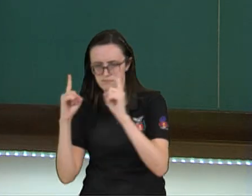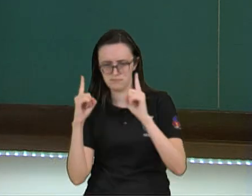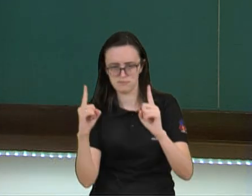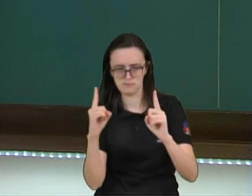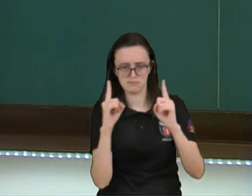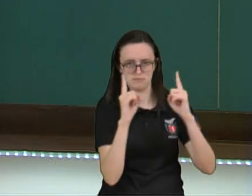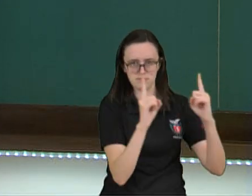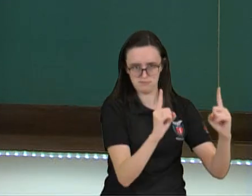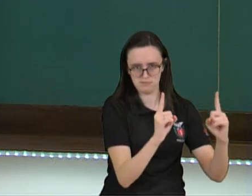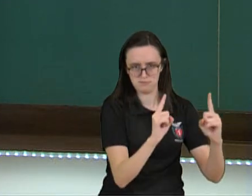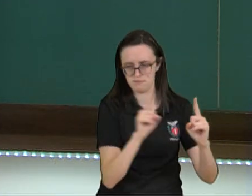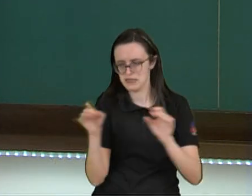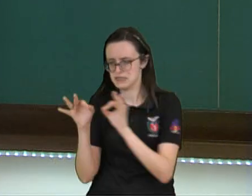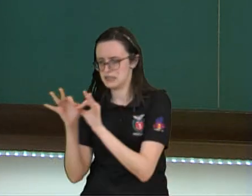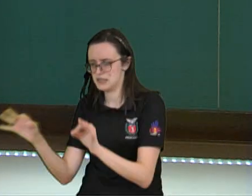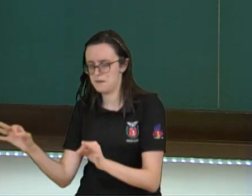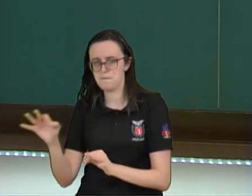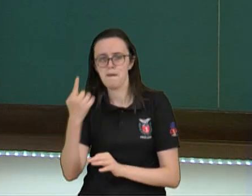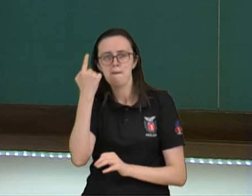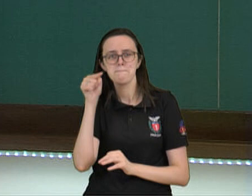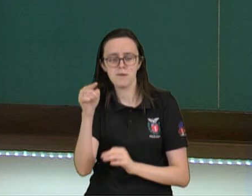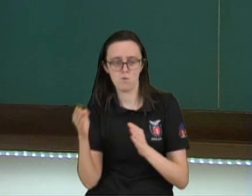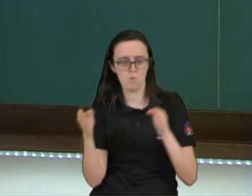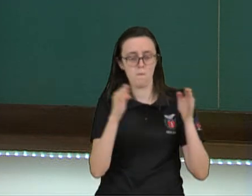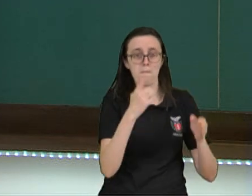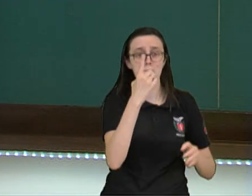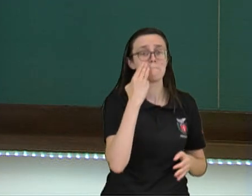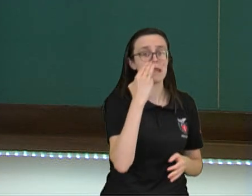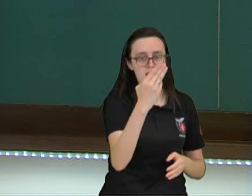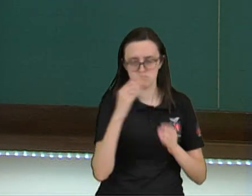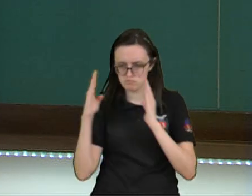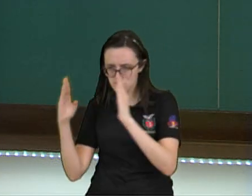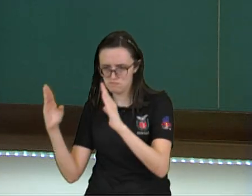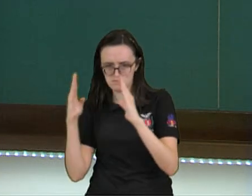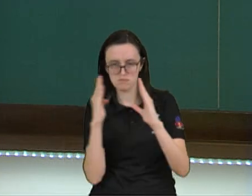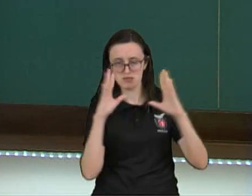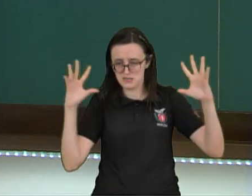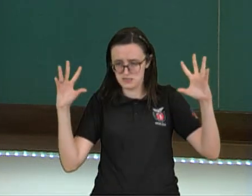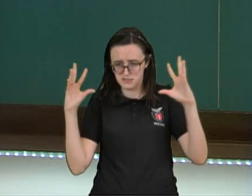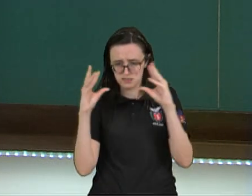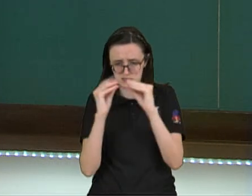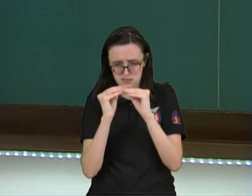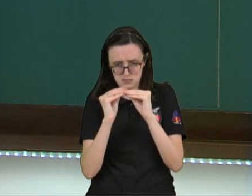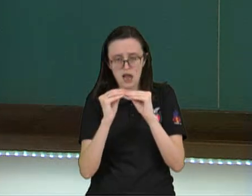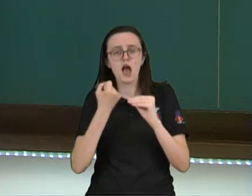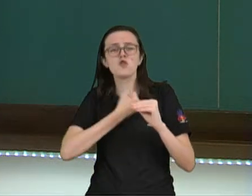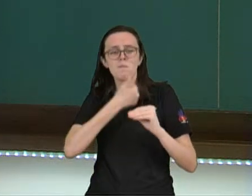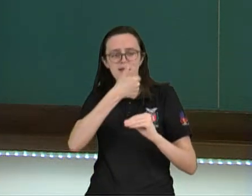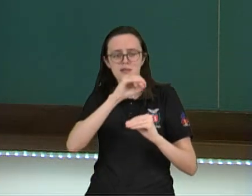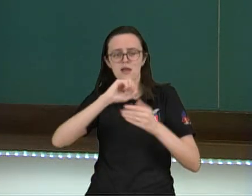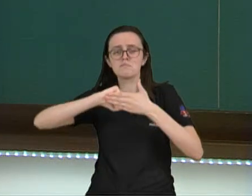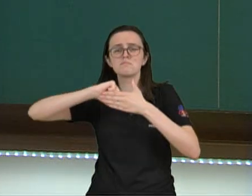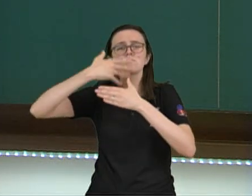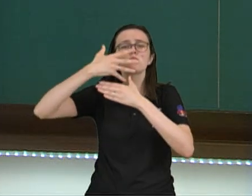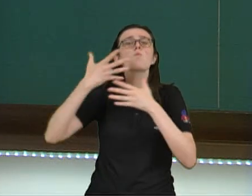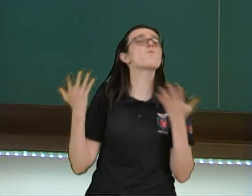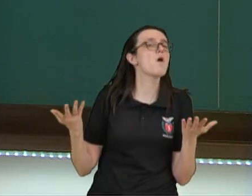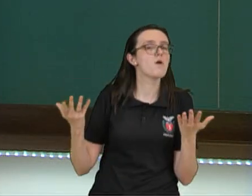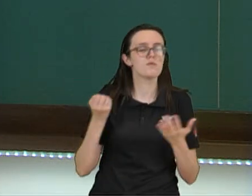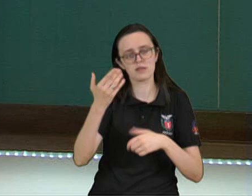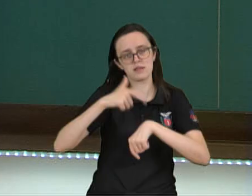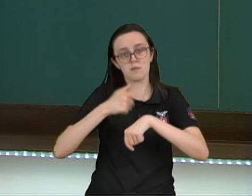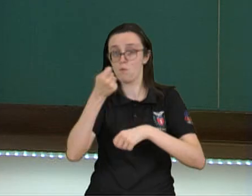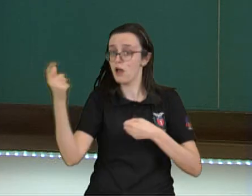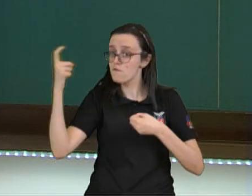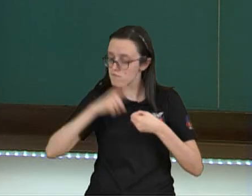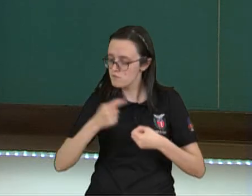milhão. Esse número expresso em notação científica é... Eu vou dar um tempinho para você e já volto.